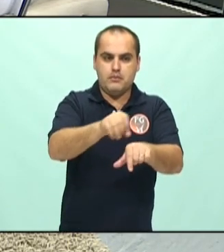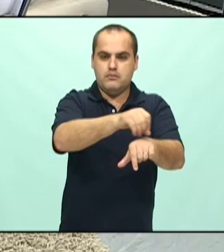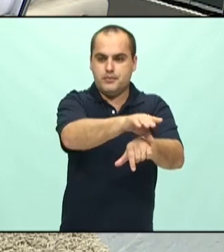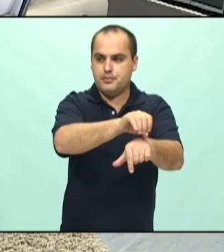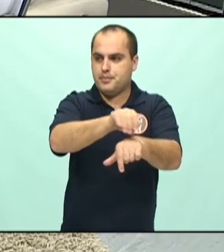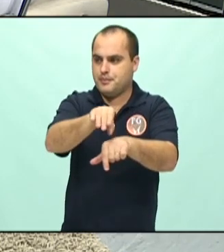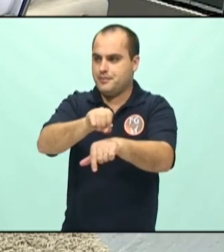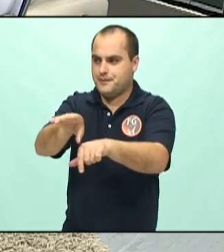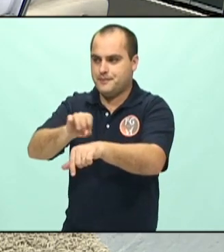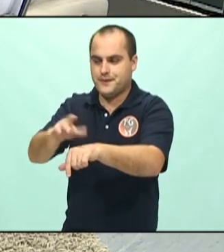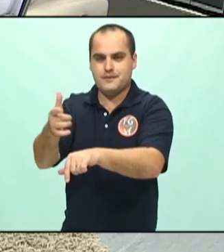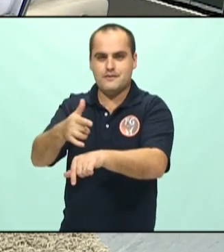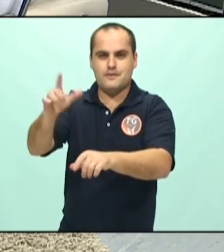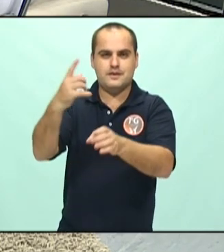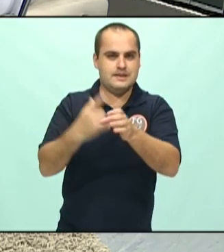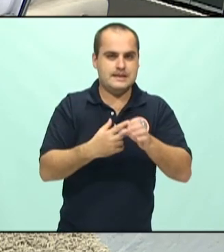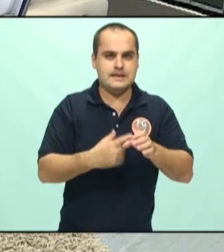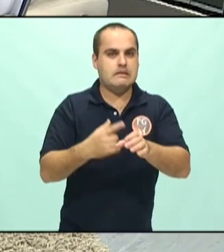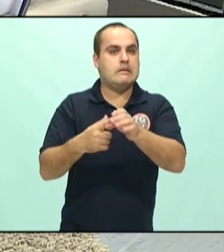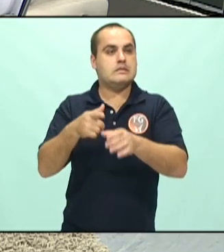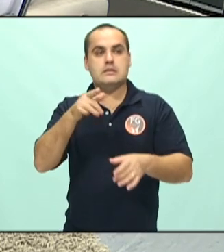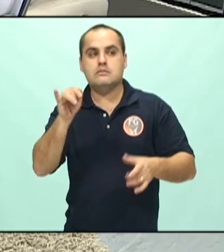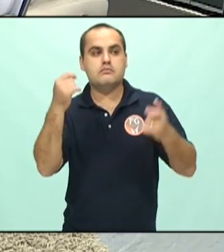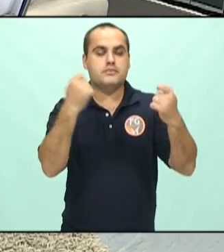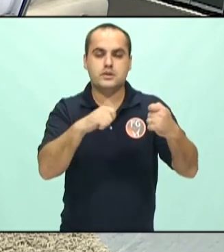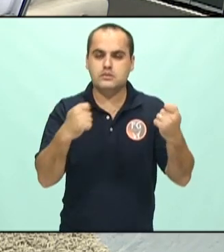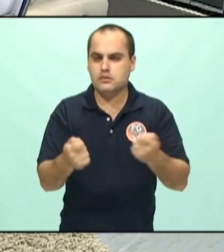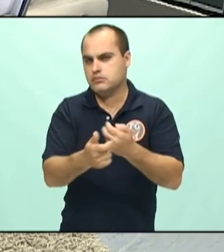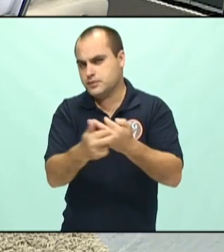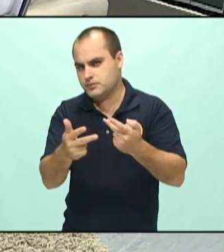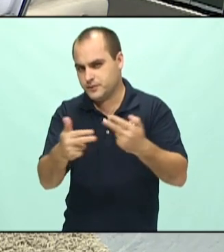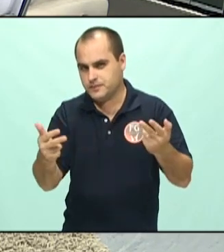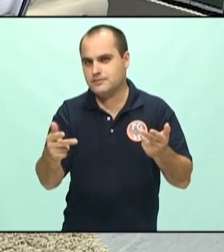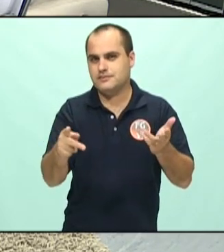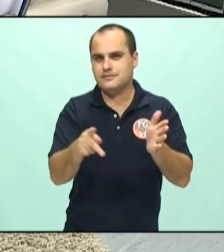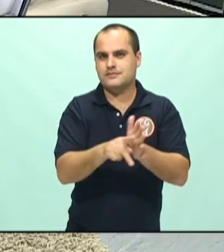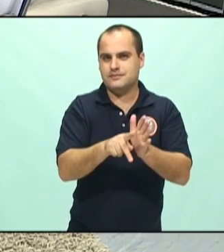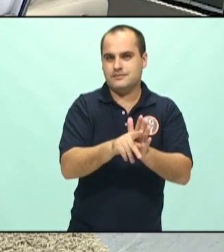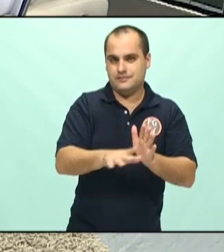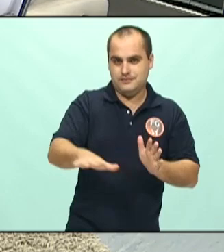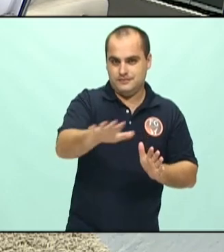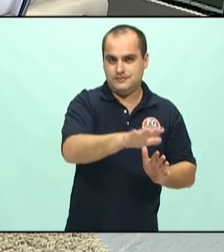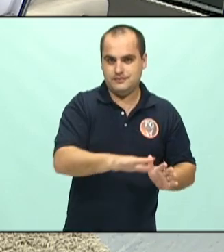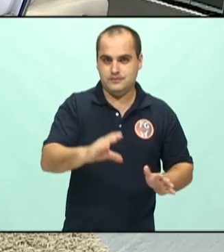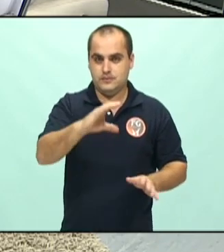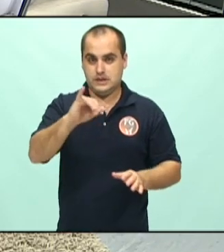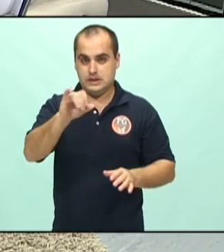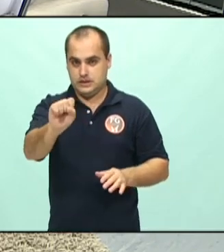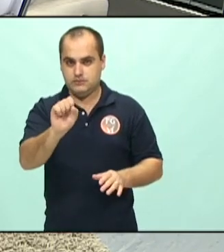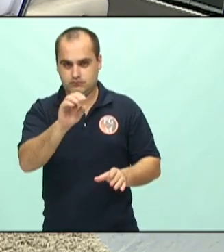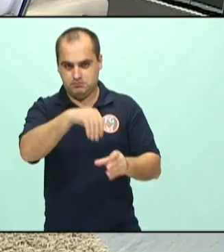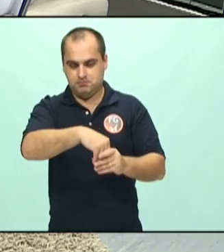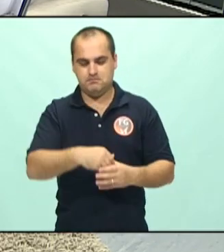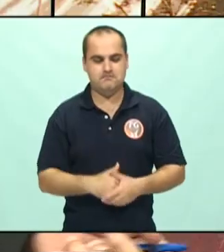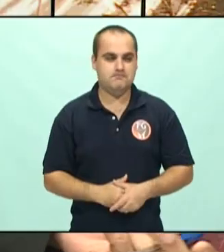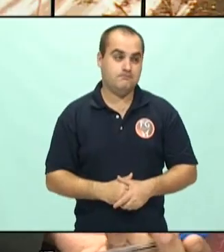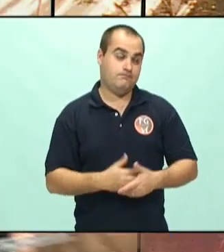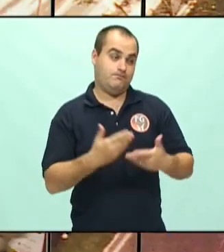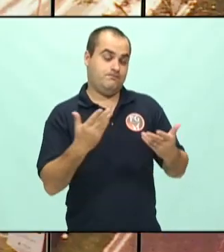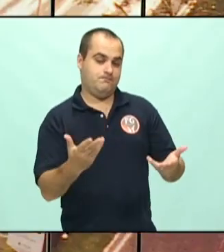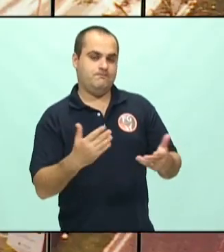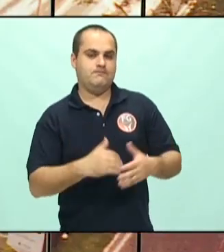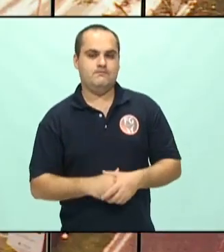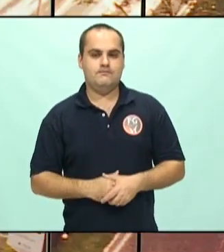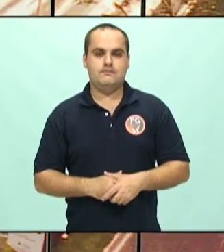redistribuição quando necessário e tal no próprio no próprio se isso não tem fim